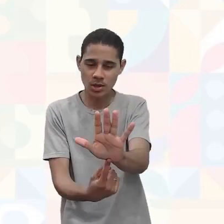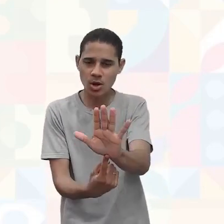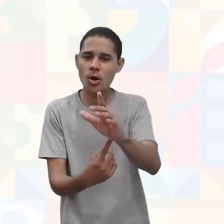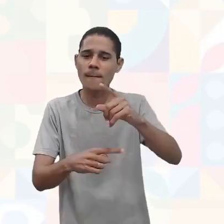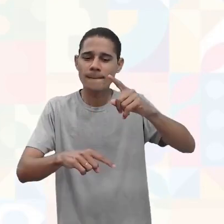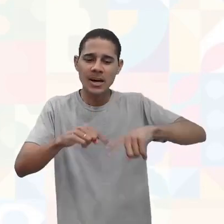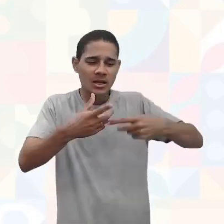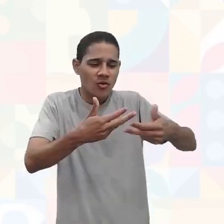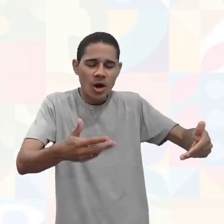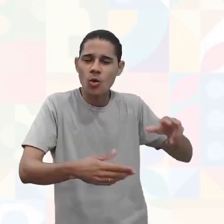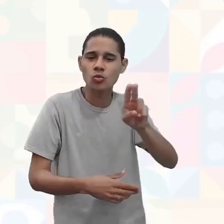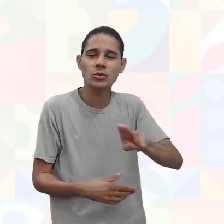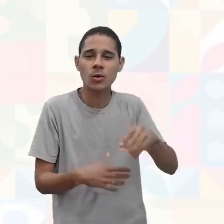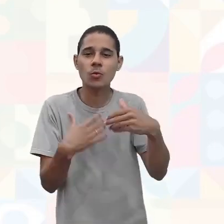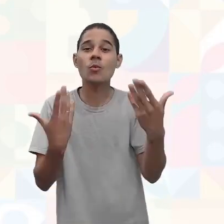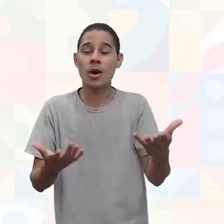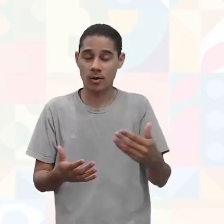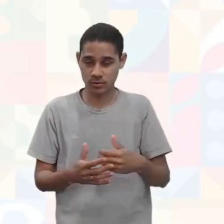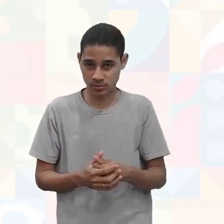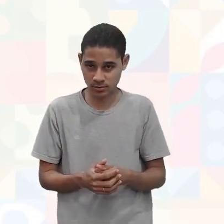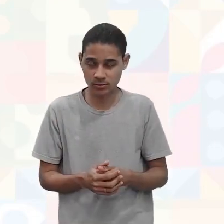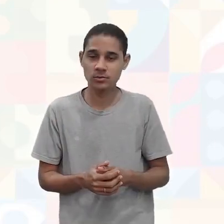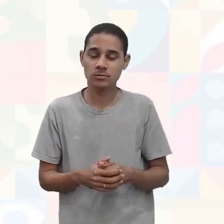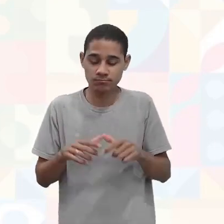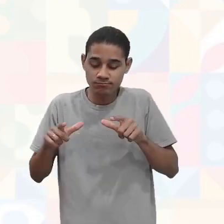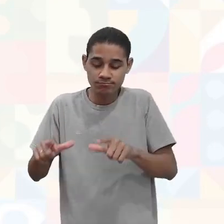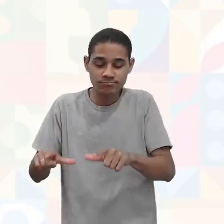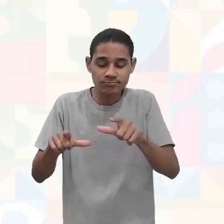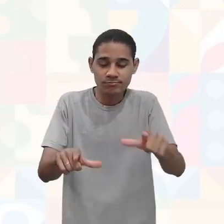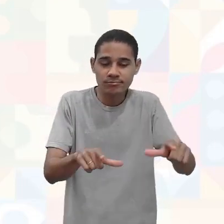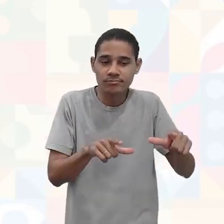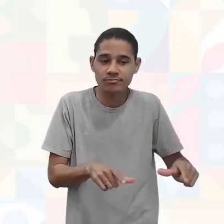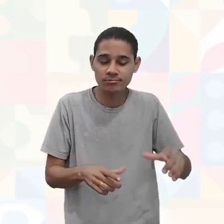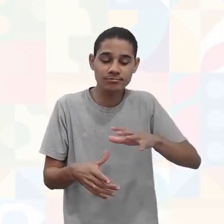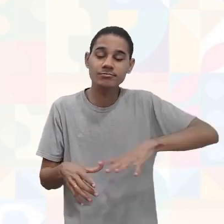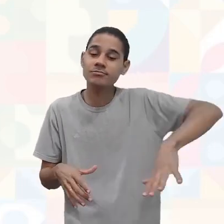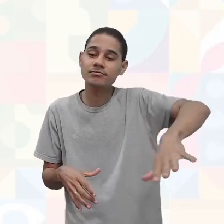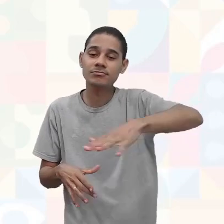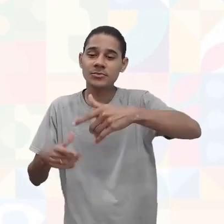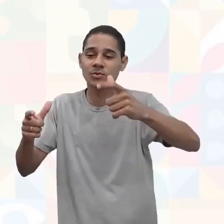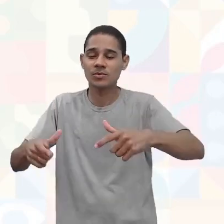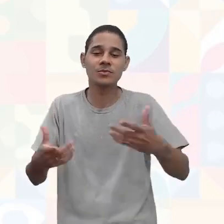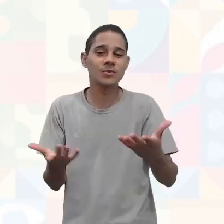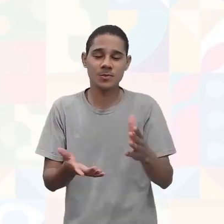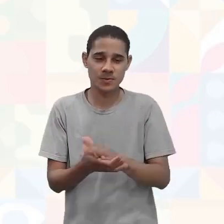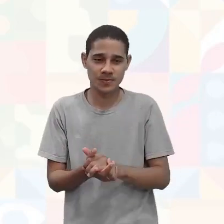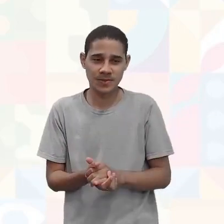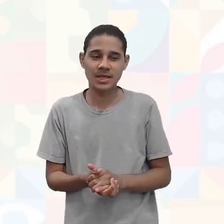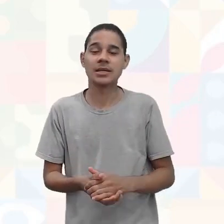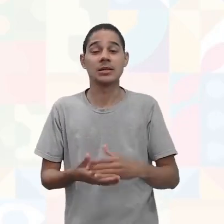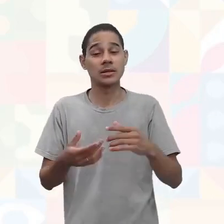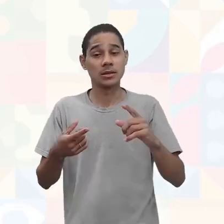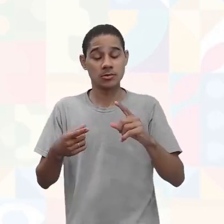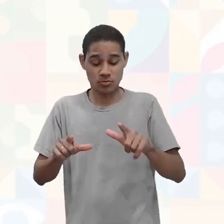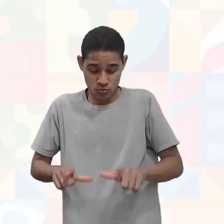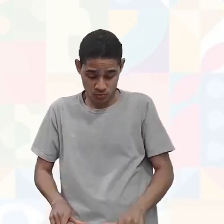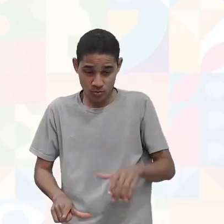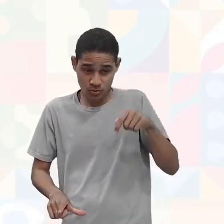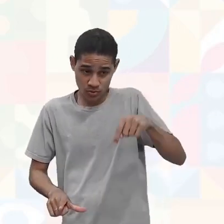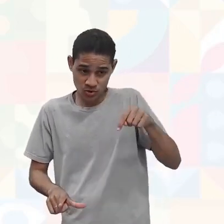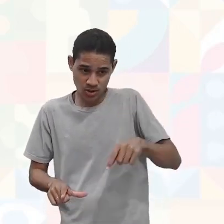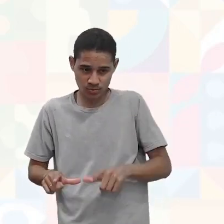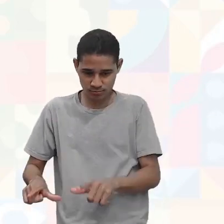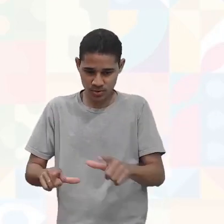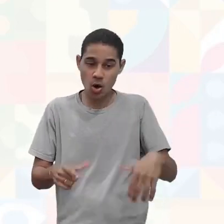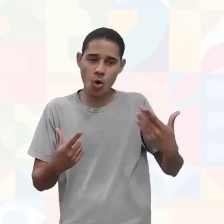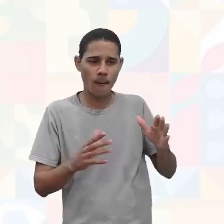materiais de revestimentos que vão ser colocados e distribuídos dentro desse ambiente, tanto no piso como